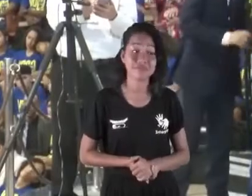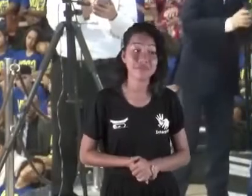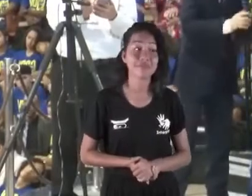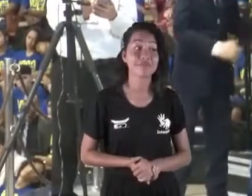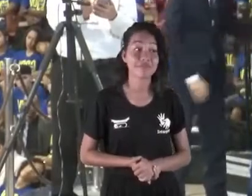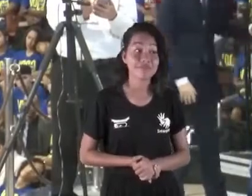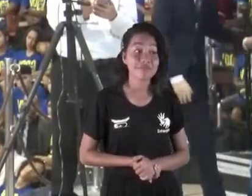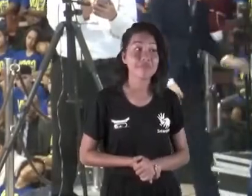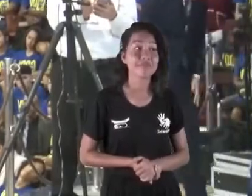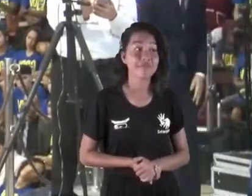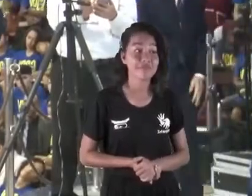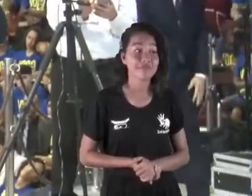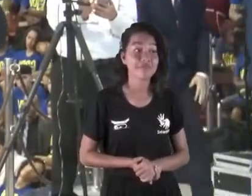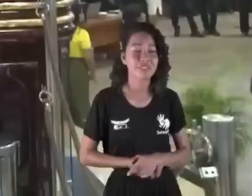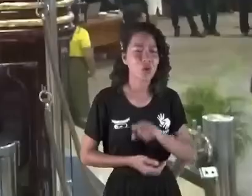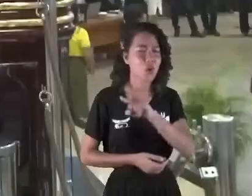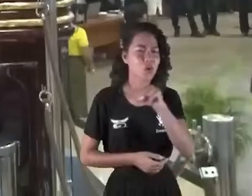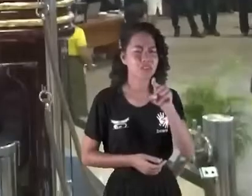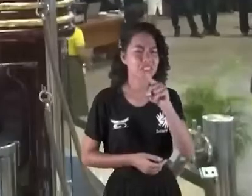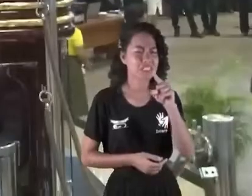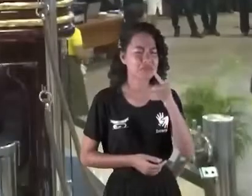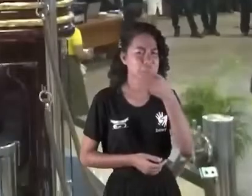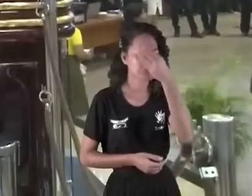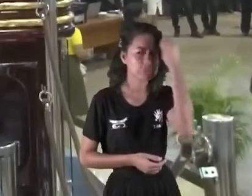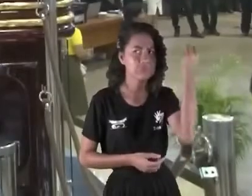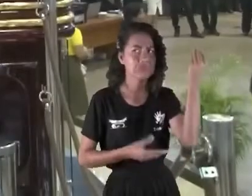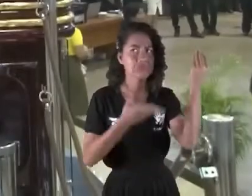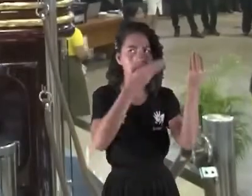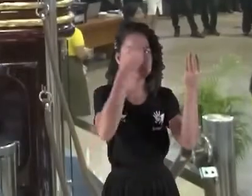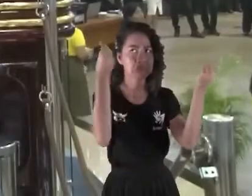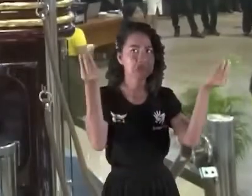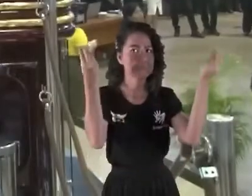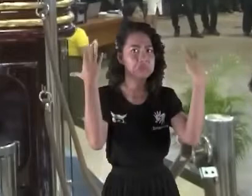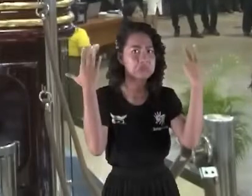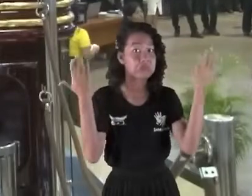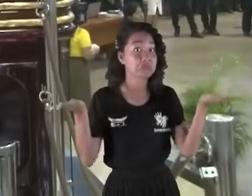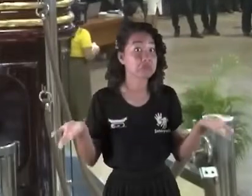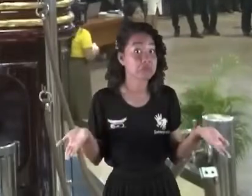Ou será que você já se esqueceu de onde?